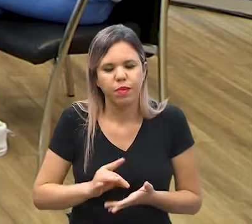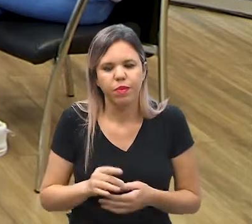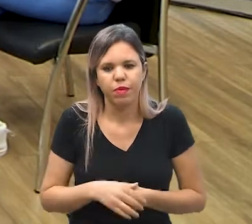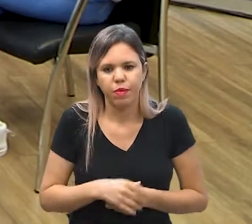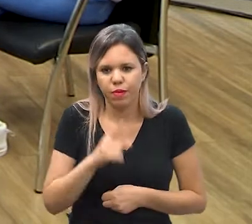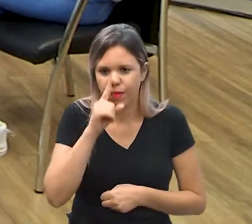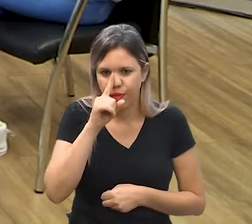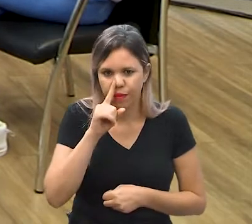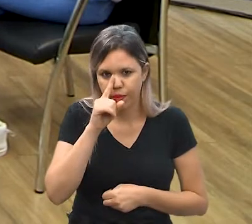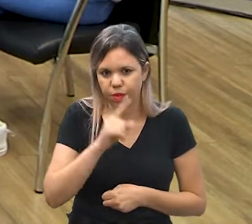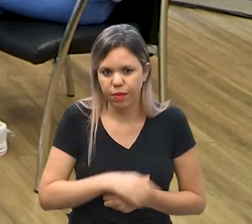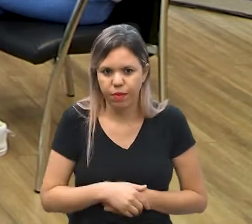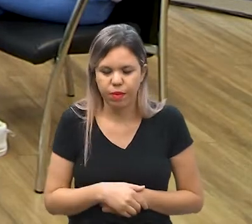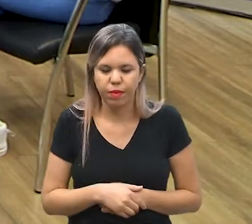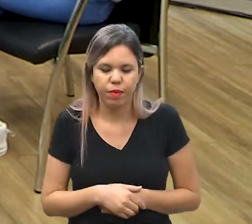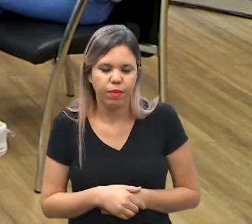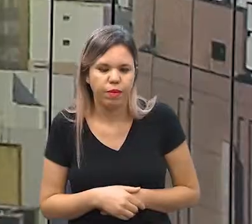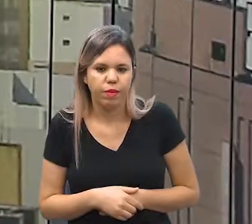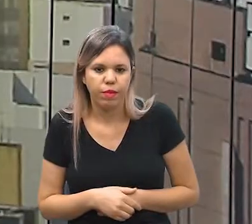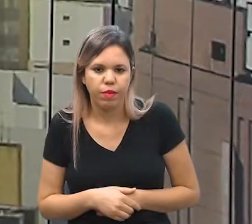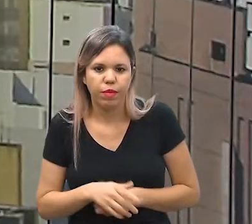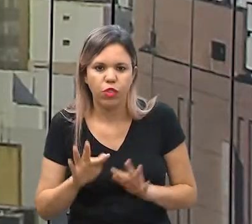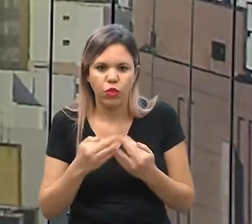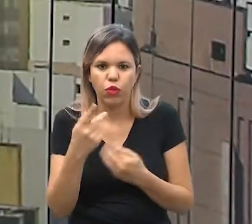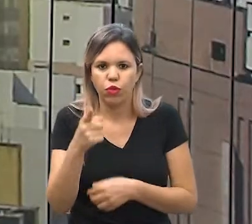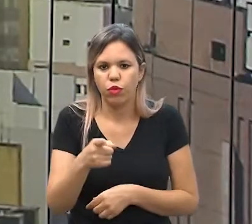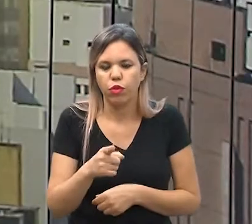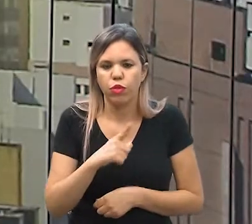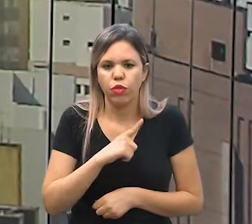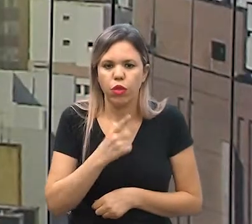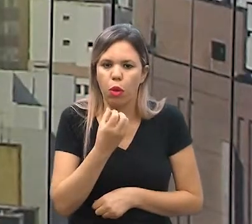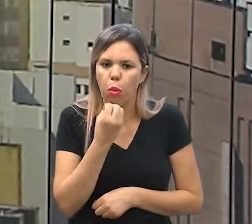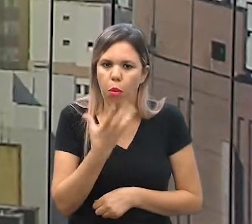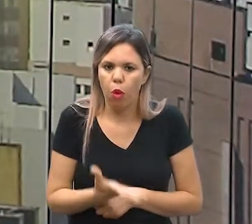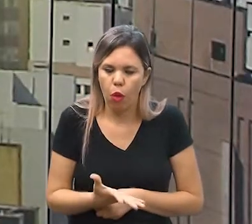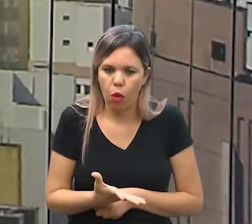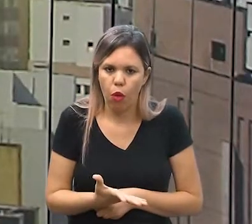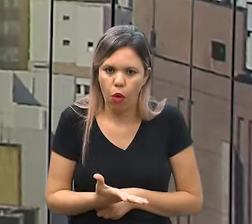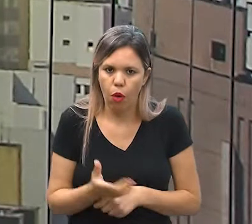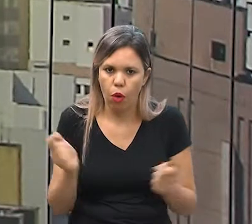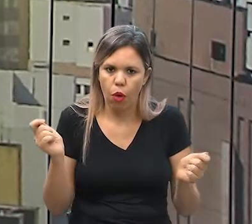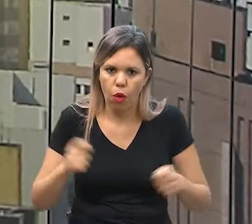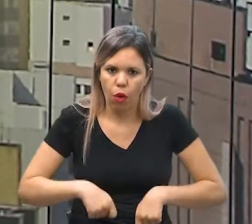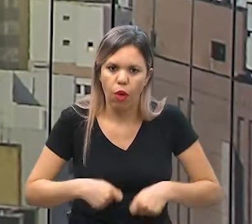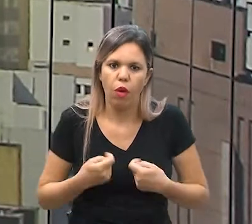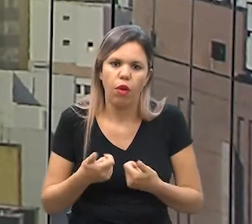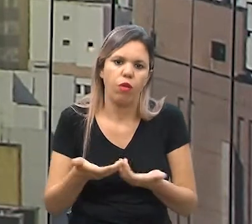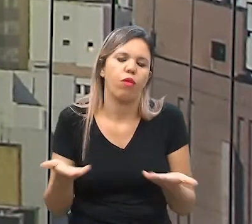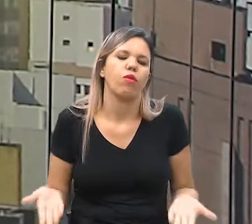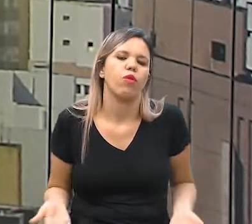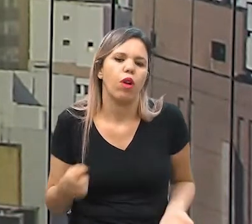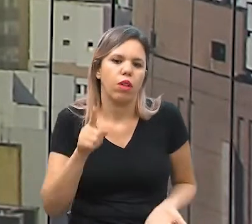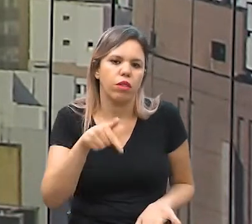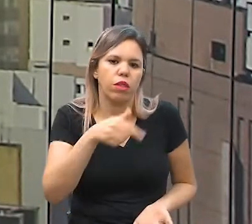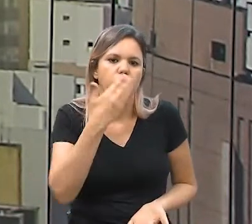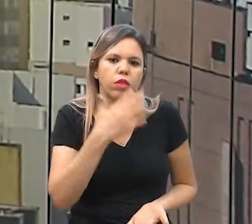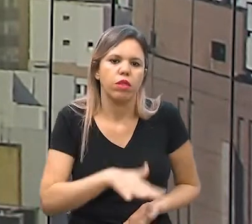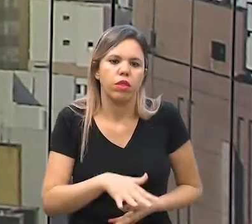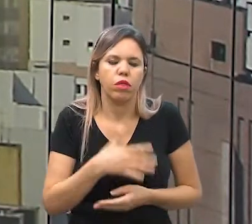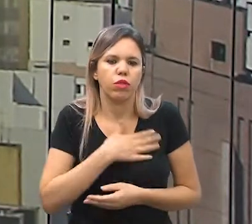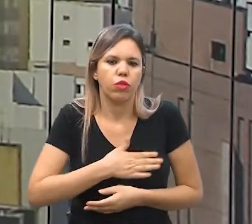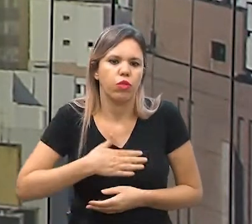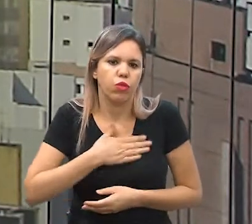bem perigoso. Seus pais tinham uma boa condição financeira? Você era aquela criança